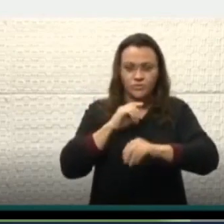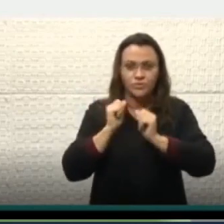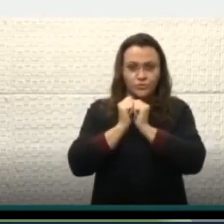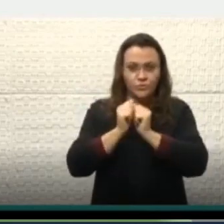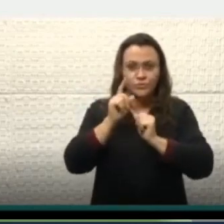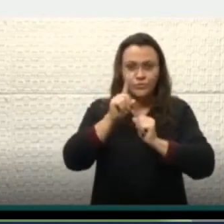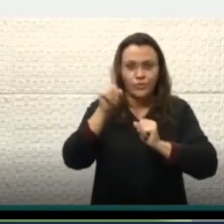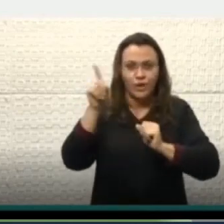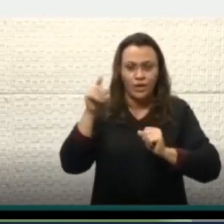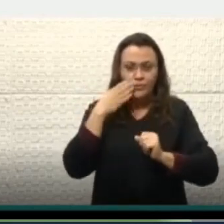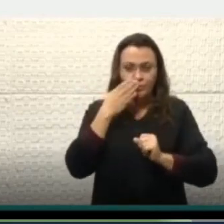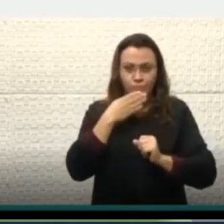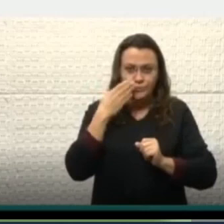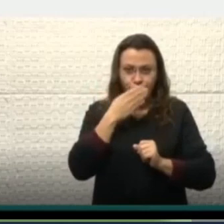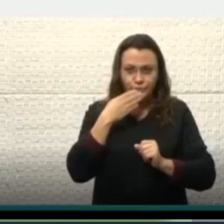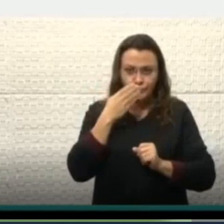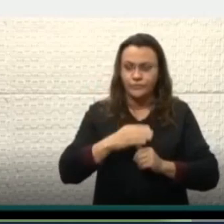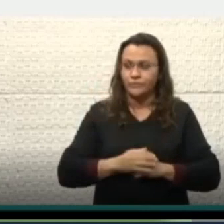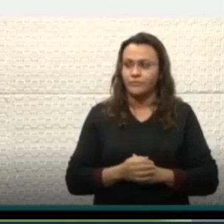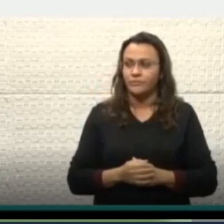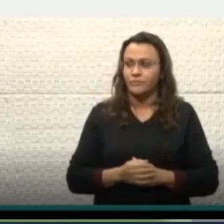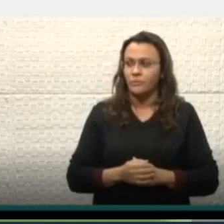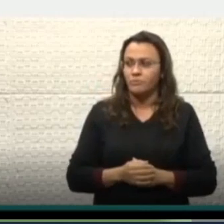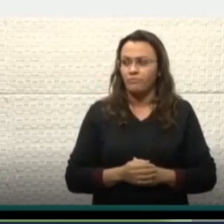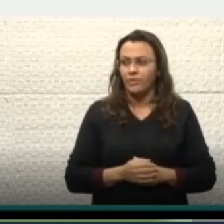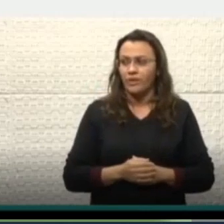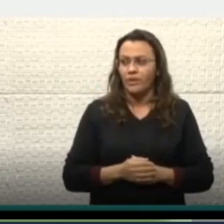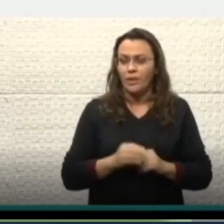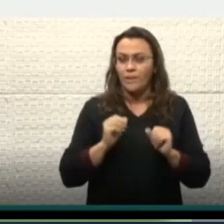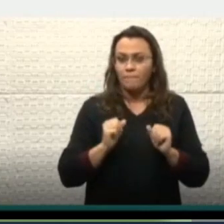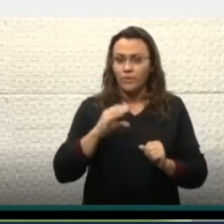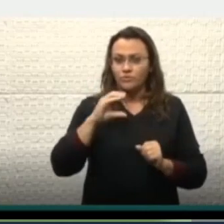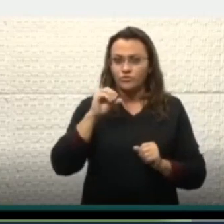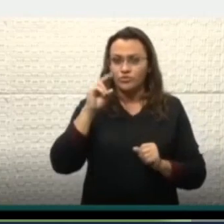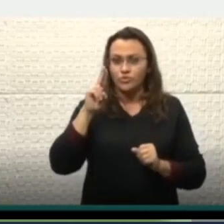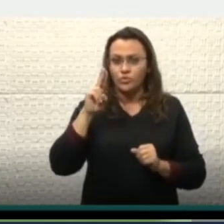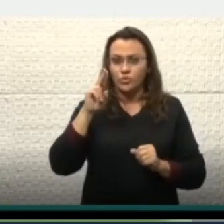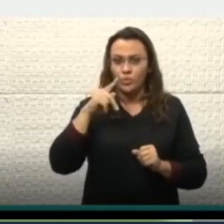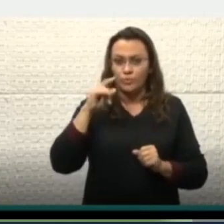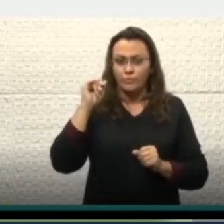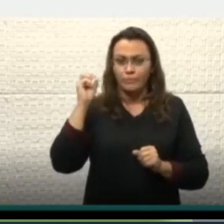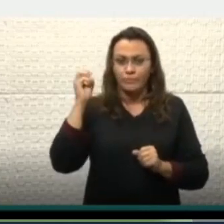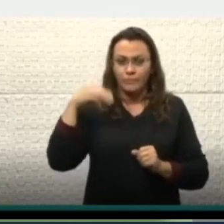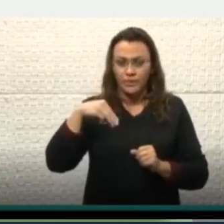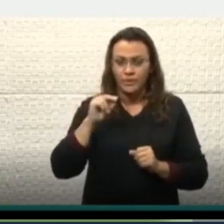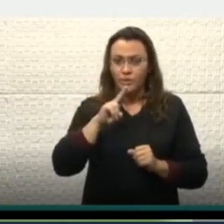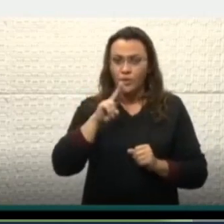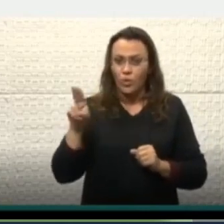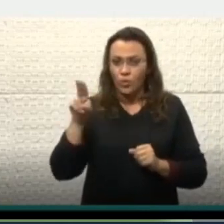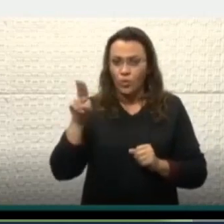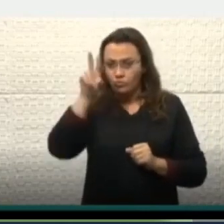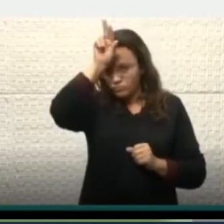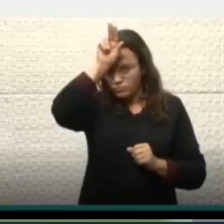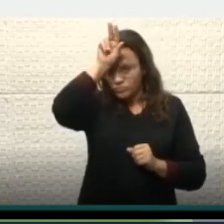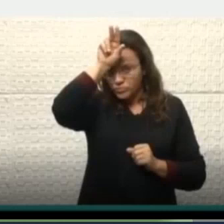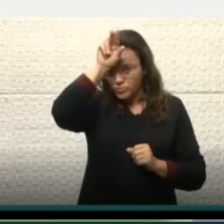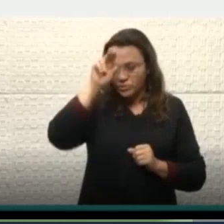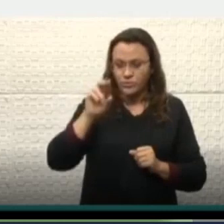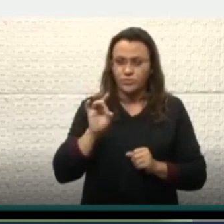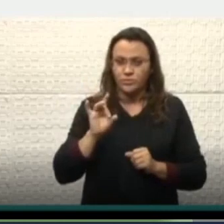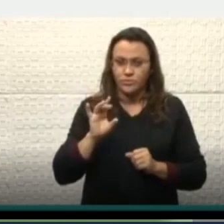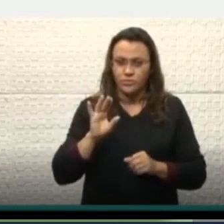lá no açúcar. Provavelmente alguma espécie de cupim que estava ali presente, ou formiga, mas